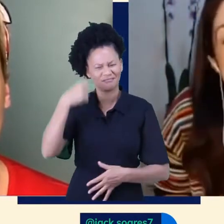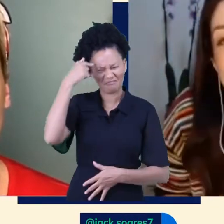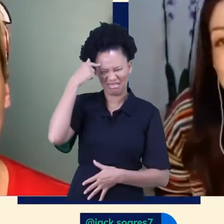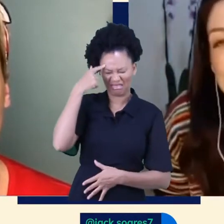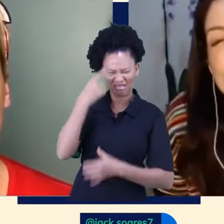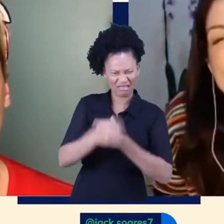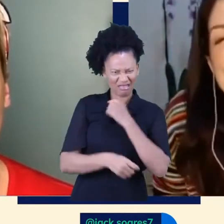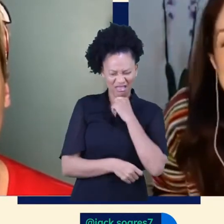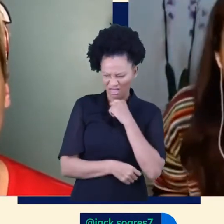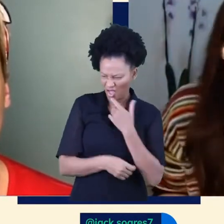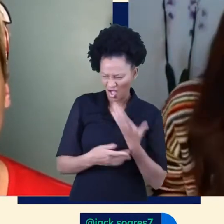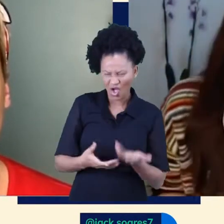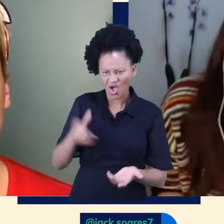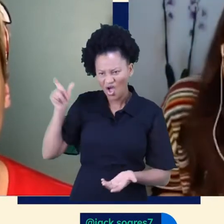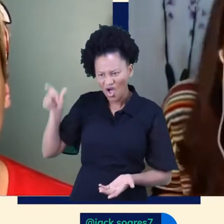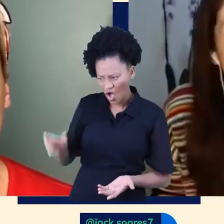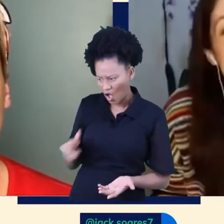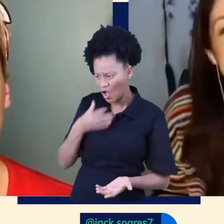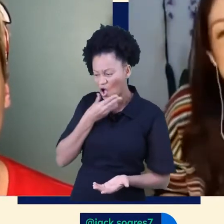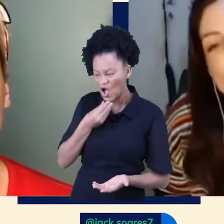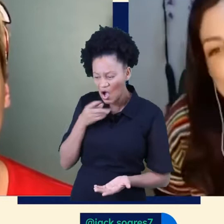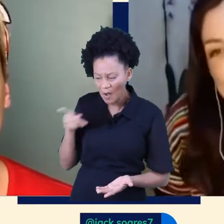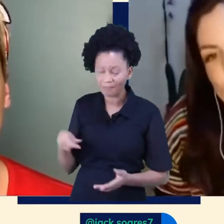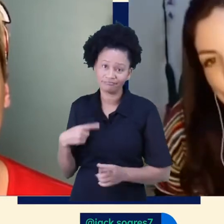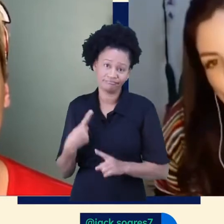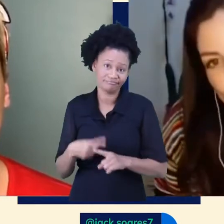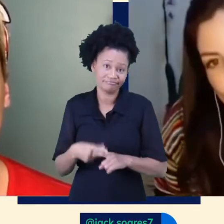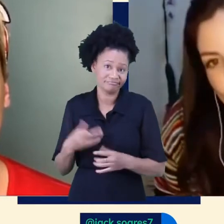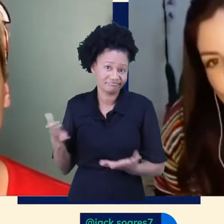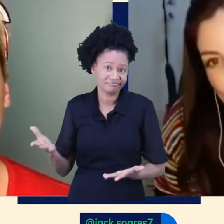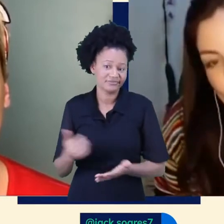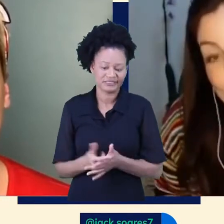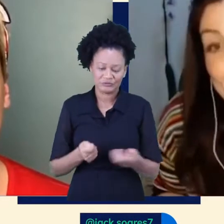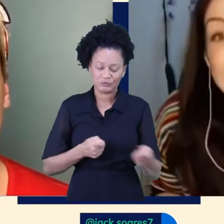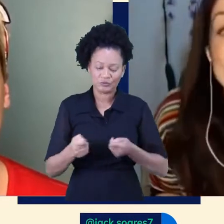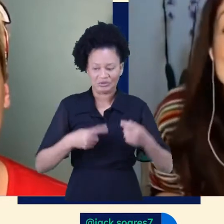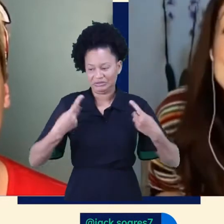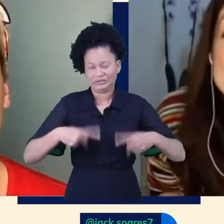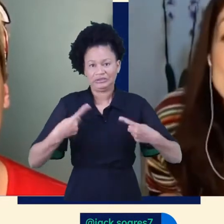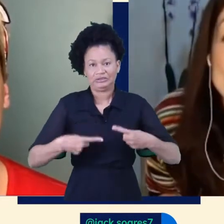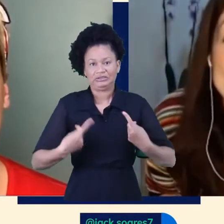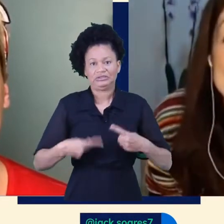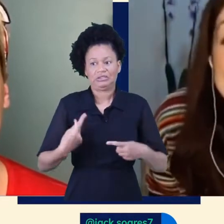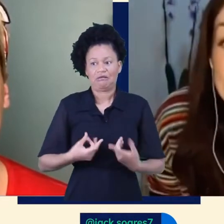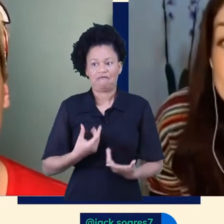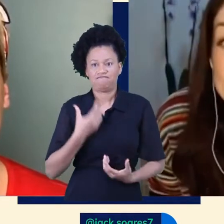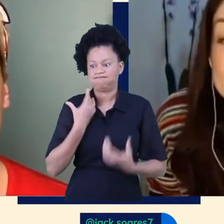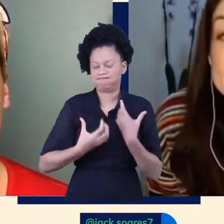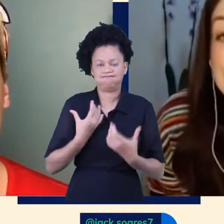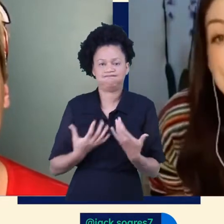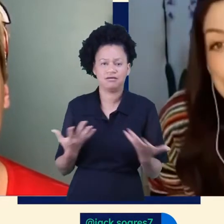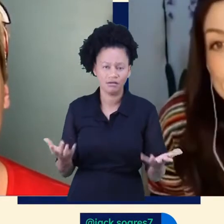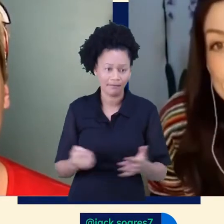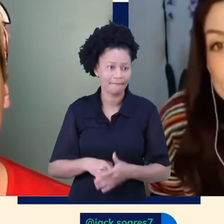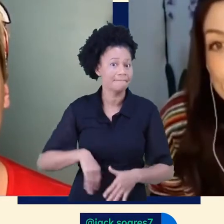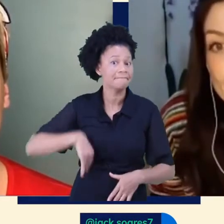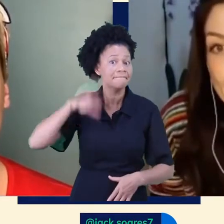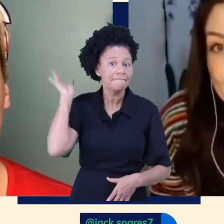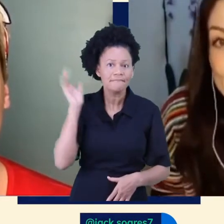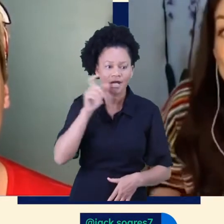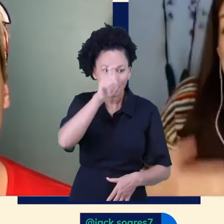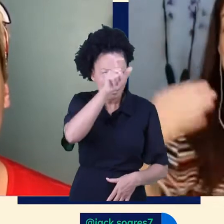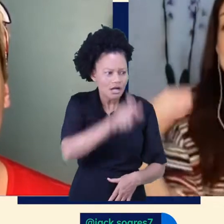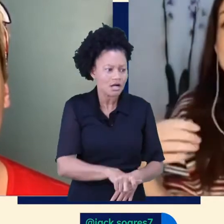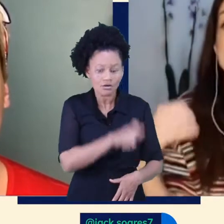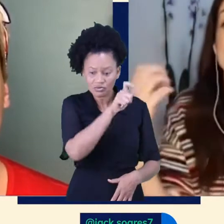homens, é porque o homem não controla o impulso sexual, né? A maioria dos abusadores de crianças são homens. Por quê?